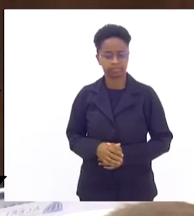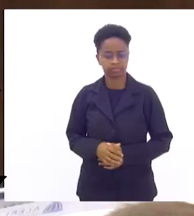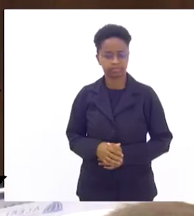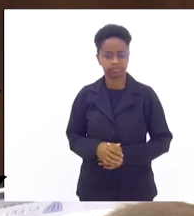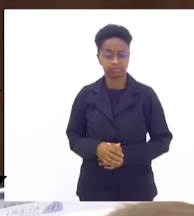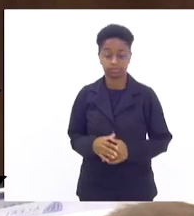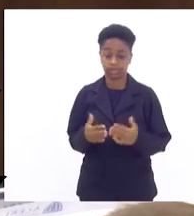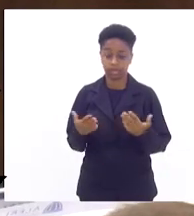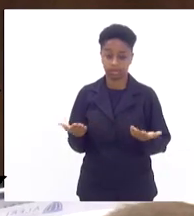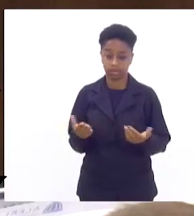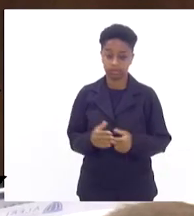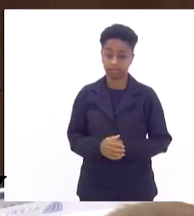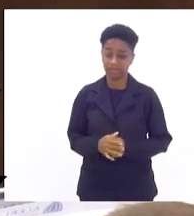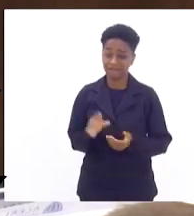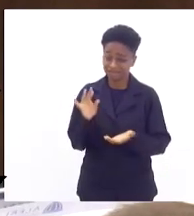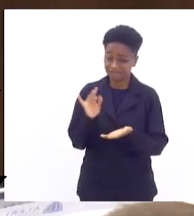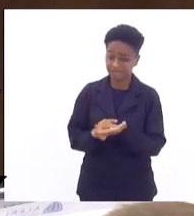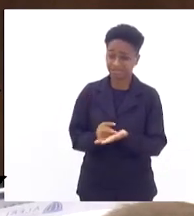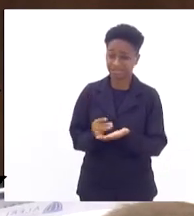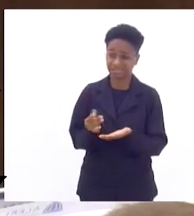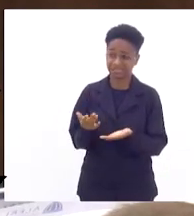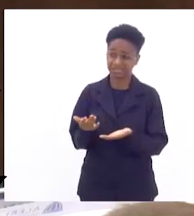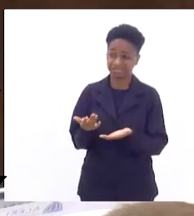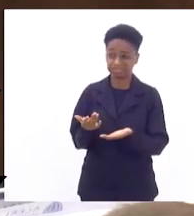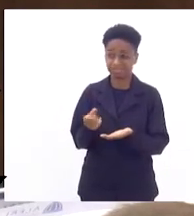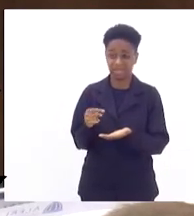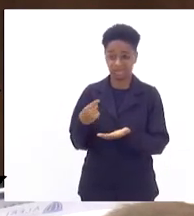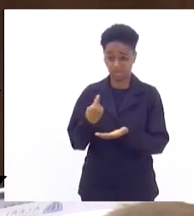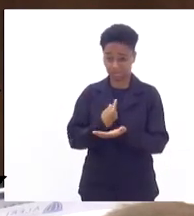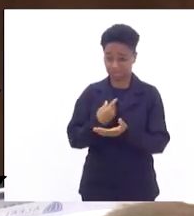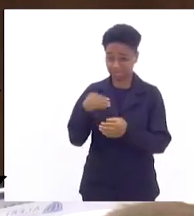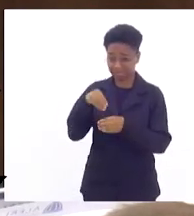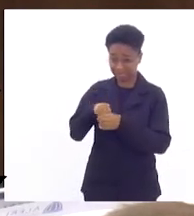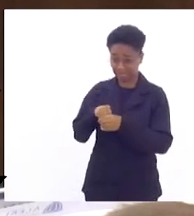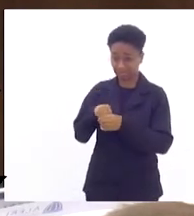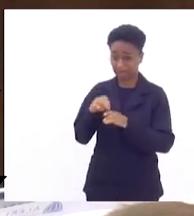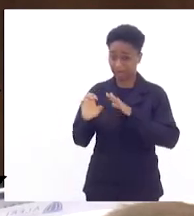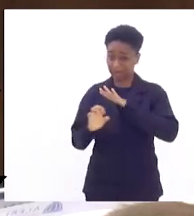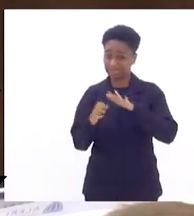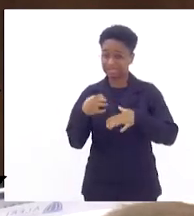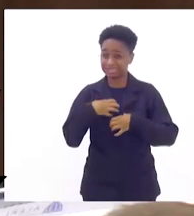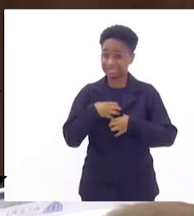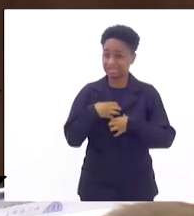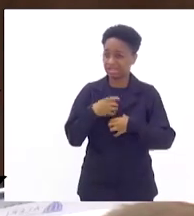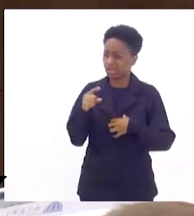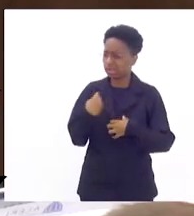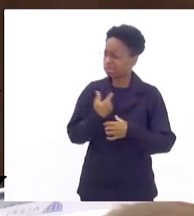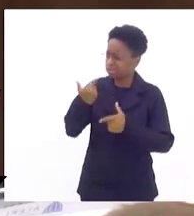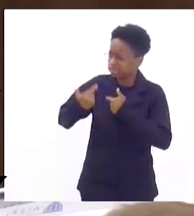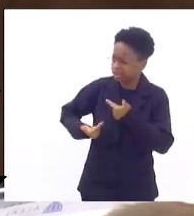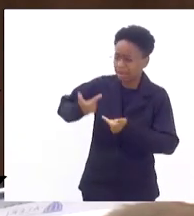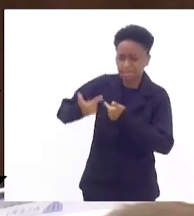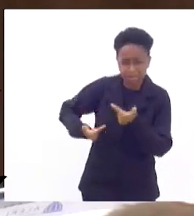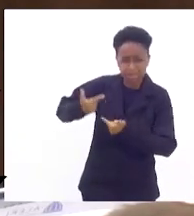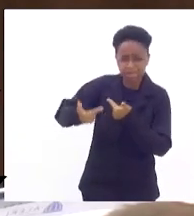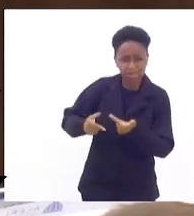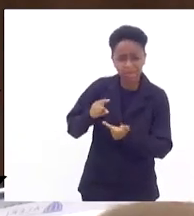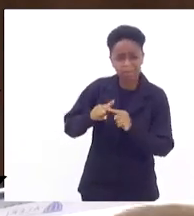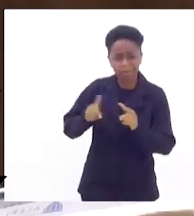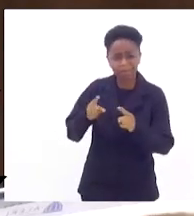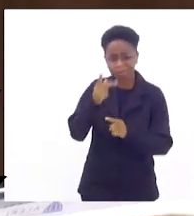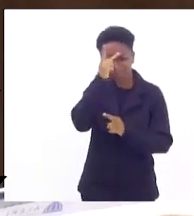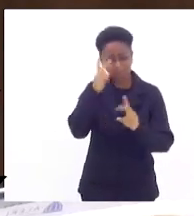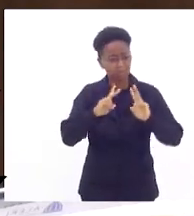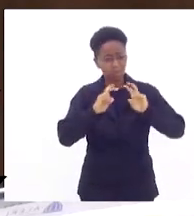E, de fato, assim, a gente lá dentro sente muito aquela coisa assim, pô, mas a gente está fazendo tanta coisa e não consegue ser